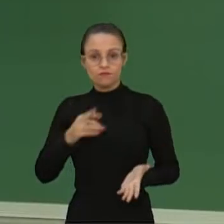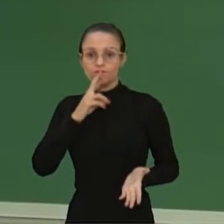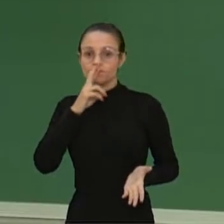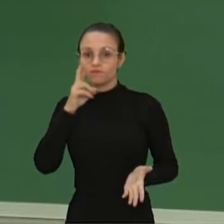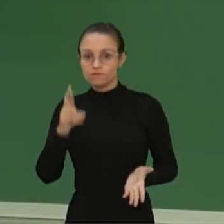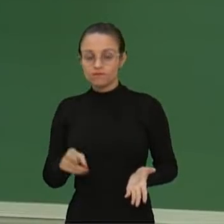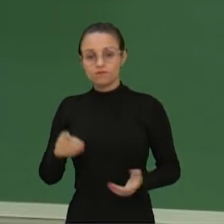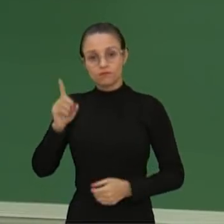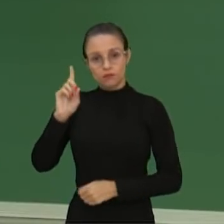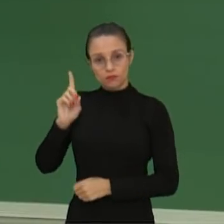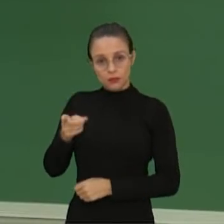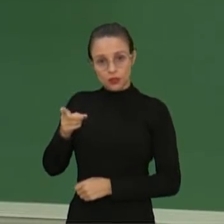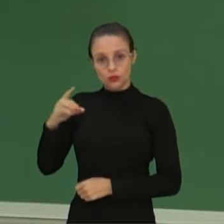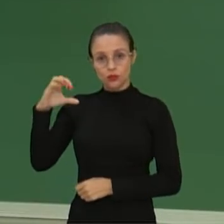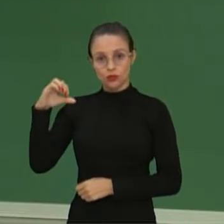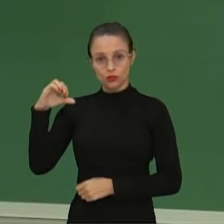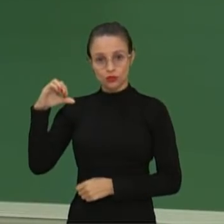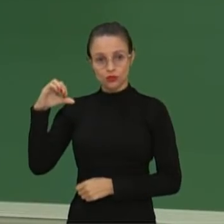quanto?